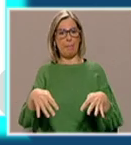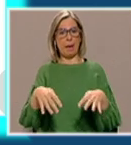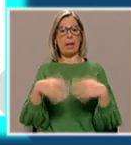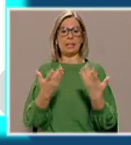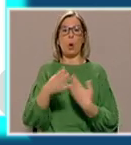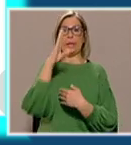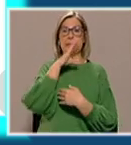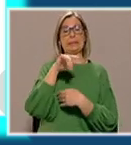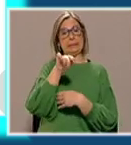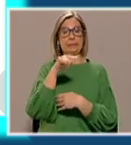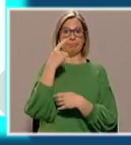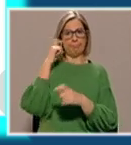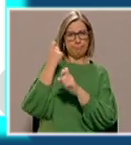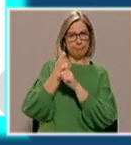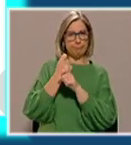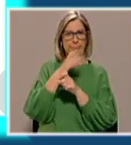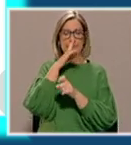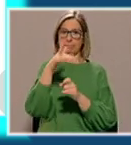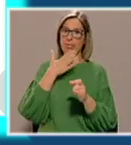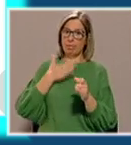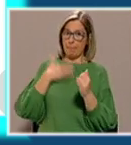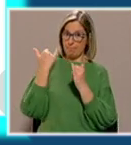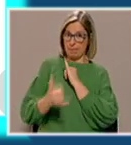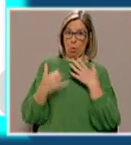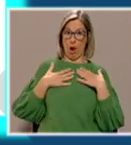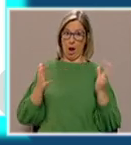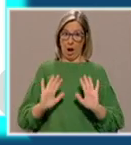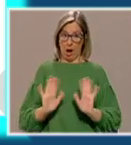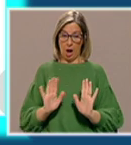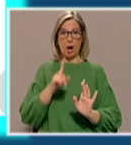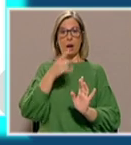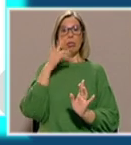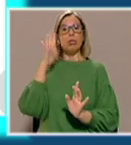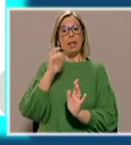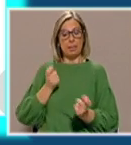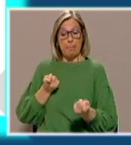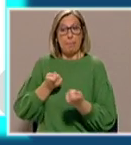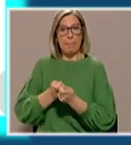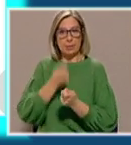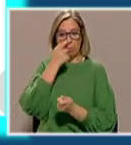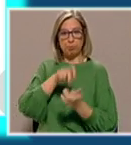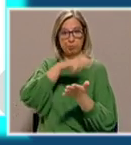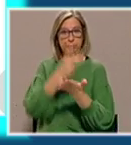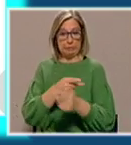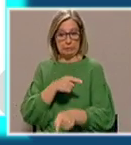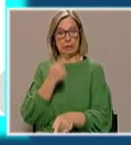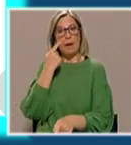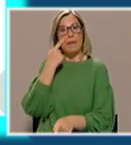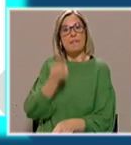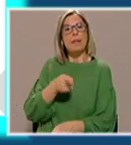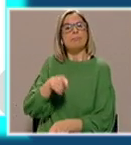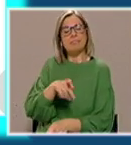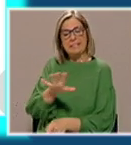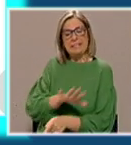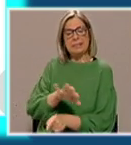depois de verificares que não corres risco, que é sempre o primeiro passo que deves ter, aproxima-te da vítima, avalia o estado de consciência da